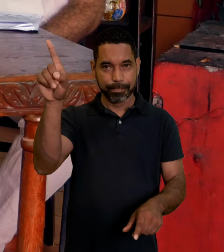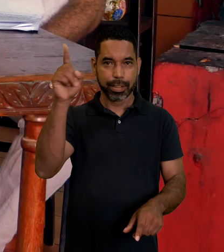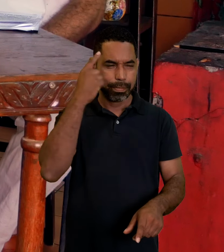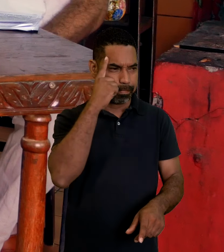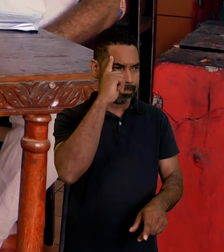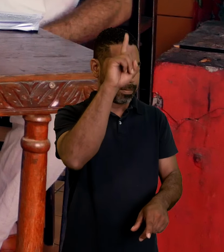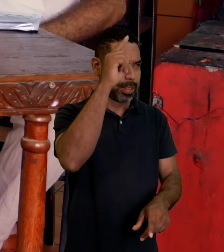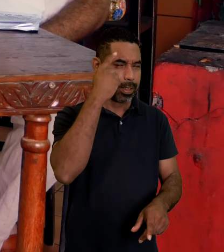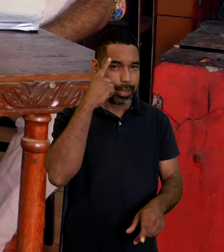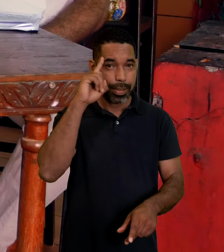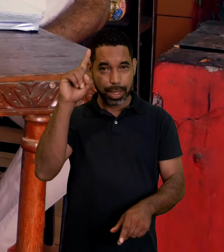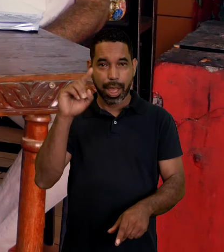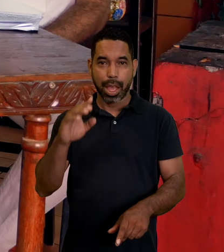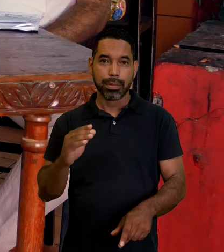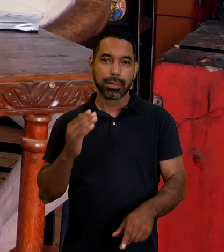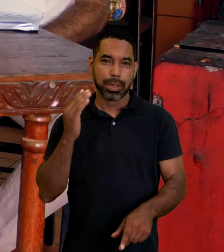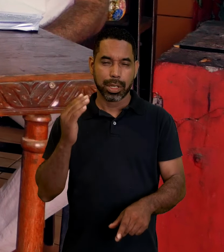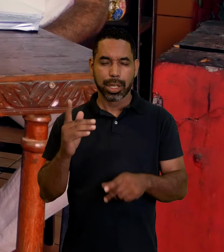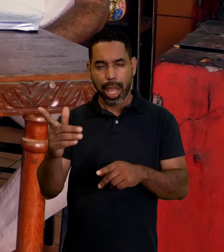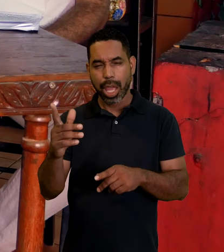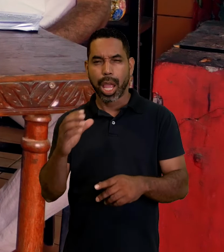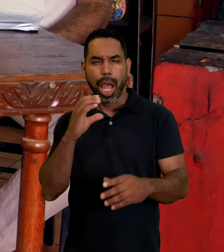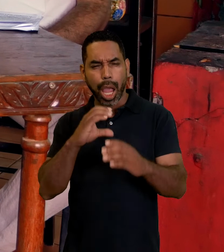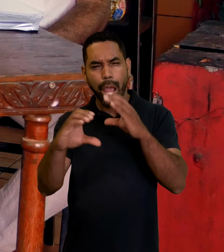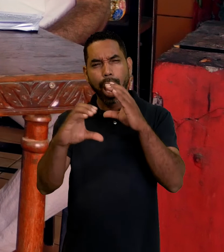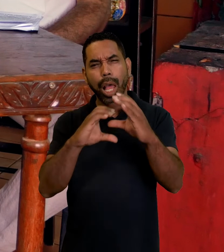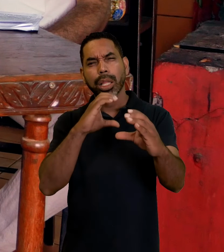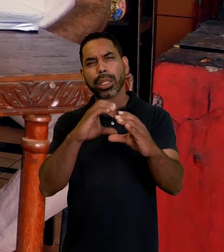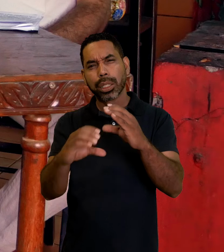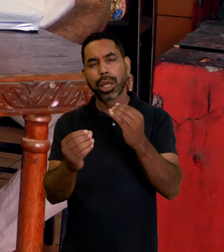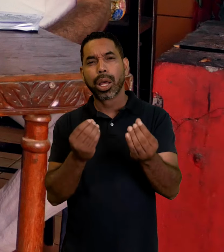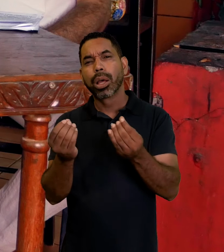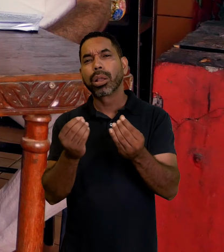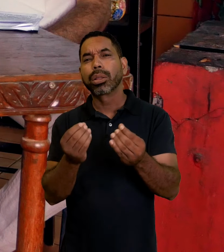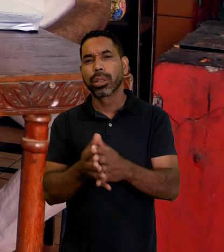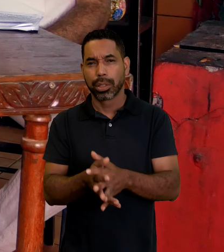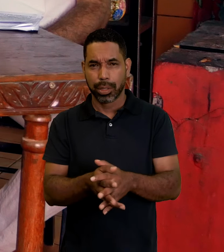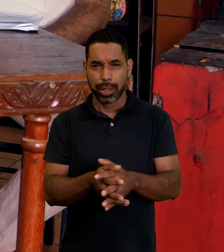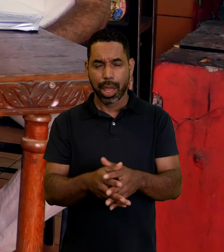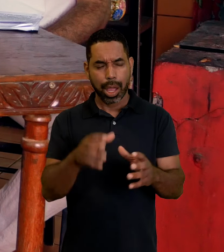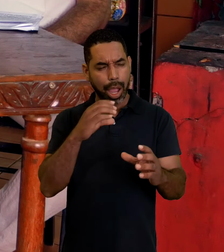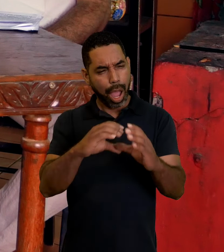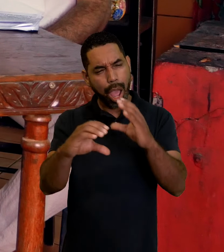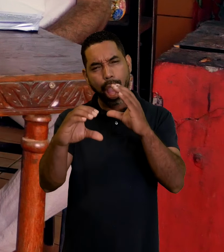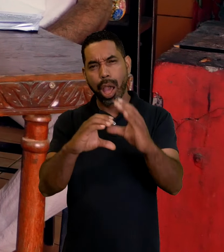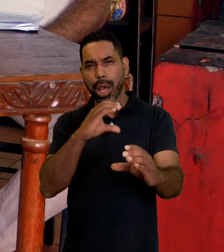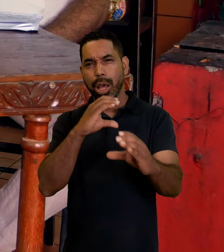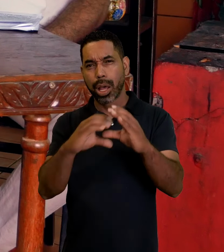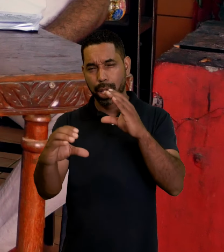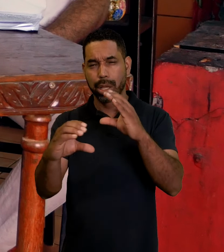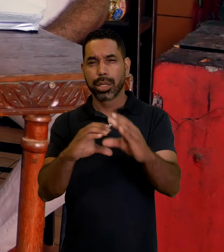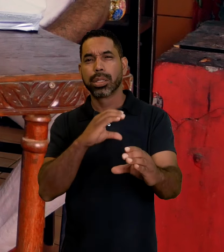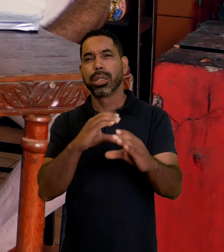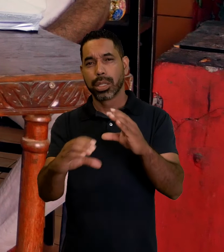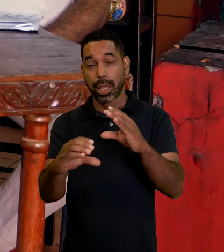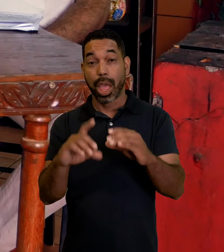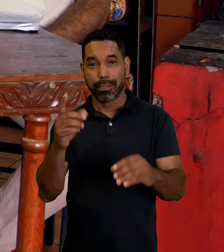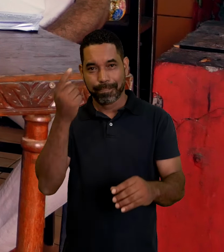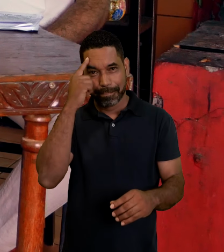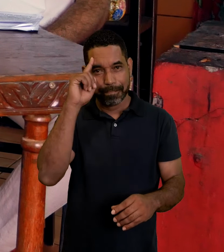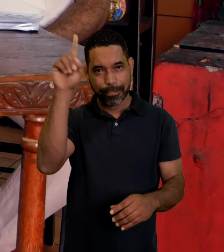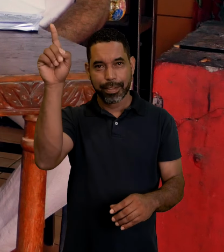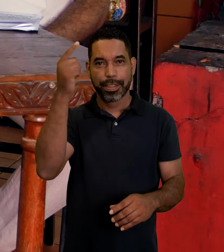É lógico que a gente canta muitos pontos que já são antigos, que a família já canta, ou algum ponto que se já fez e continua cantando, mas muitos